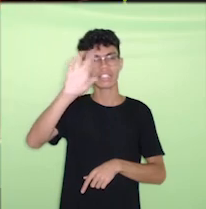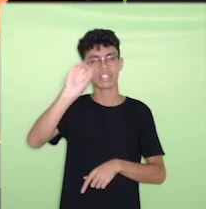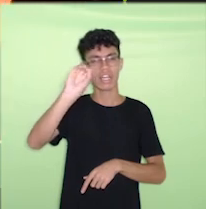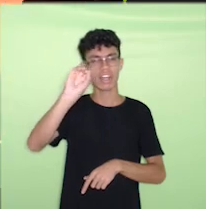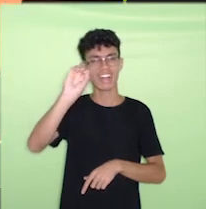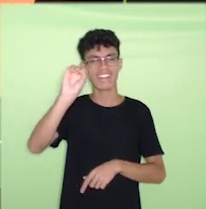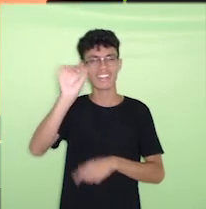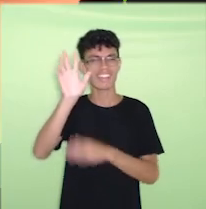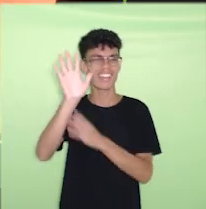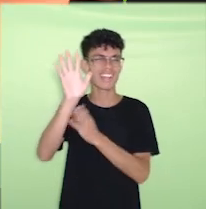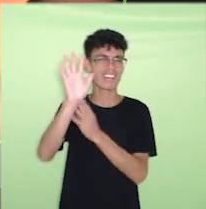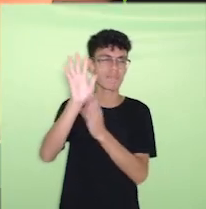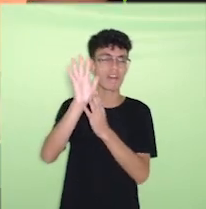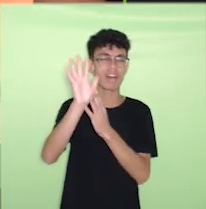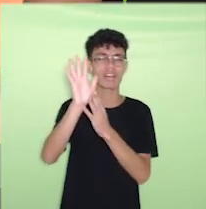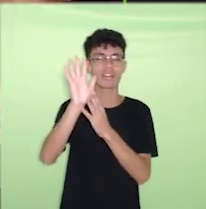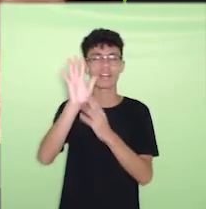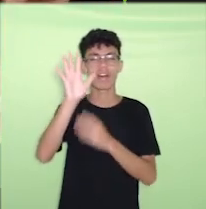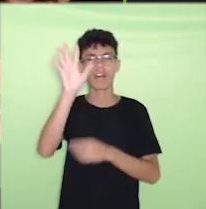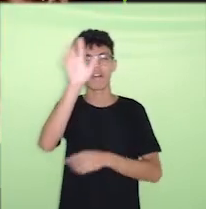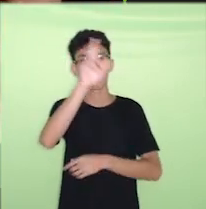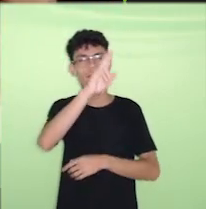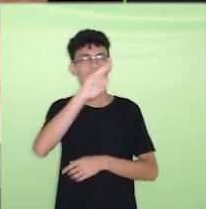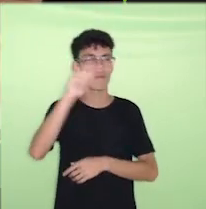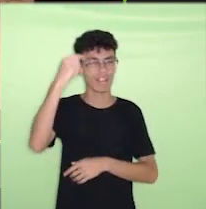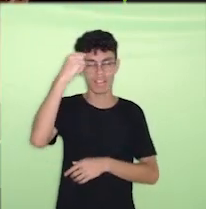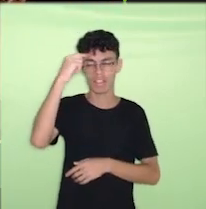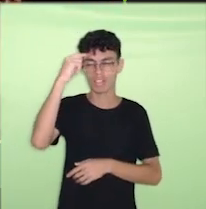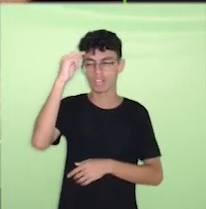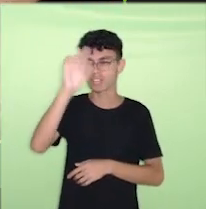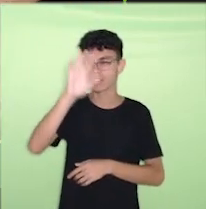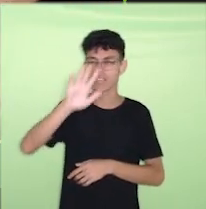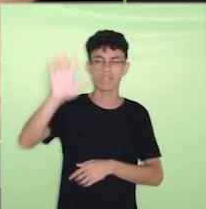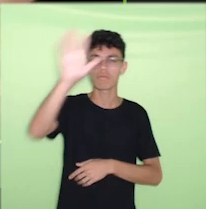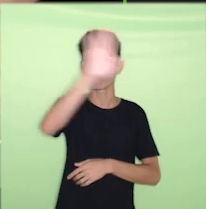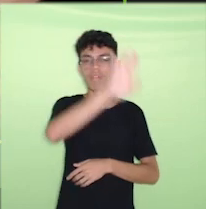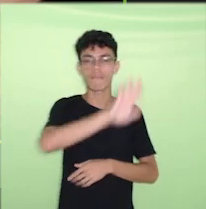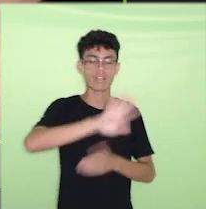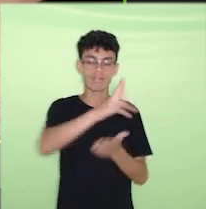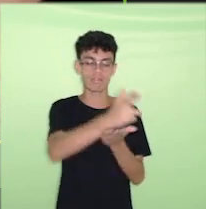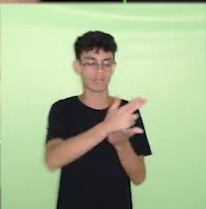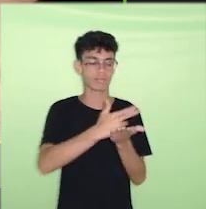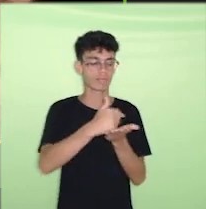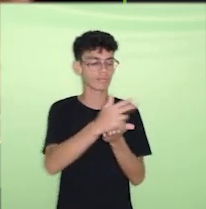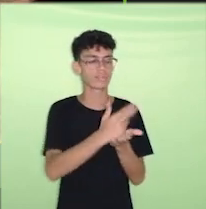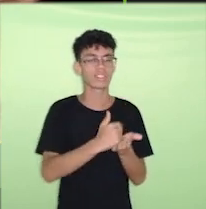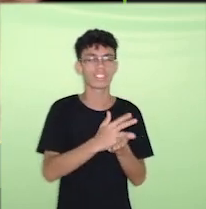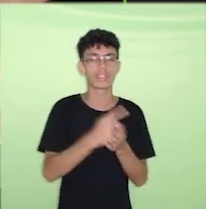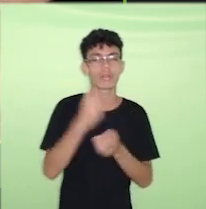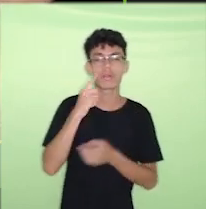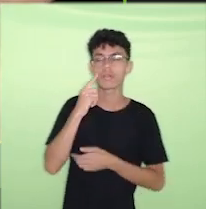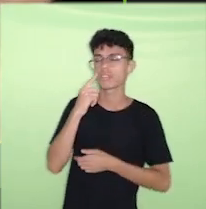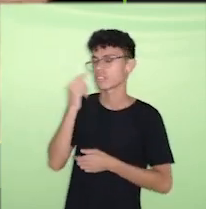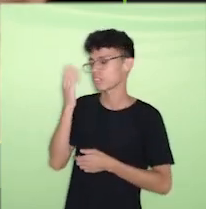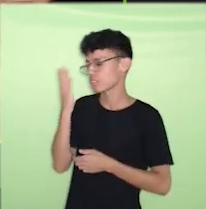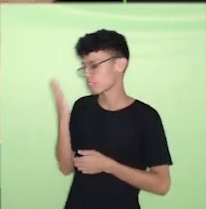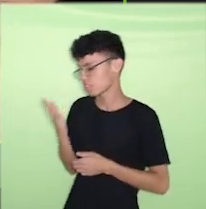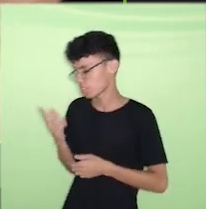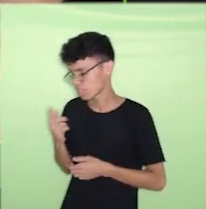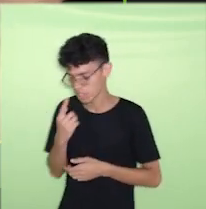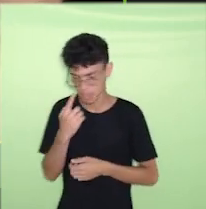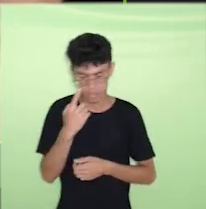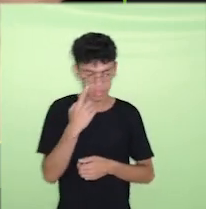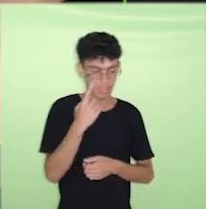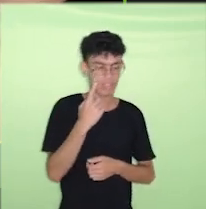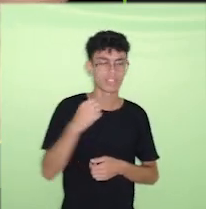É a mão. E se a mão puder, eu hei de pensar o todo sem o traço. E se o olhar a um tempo se